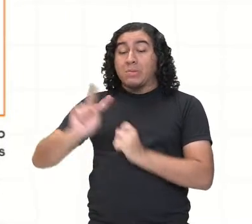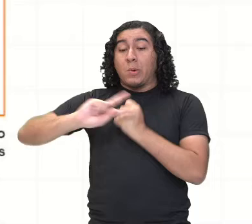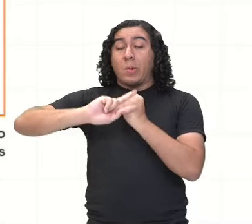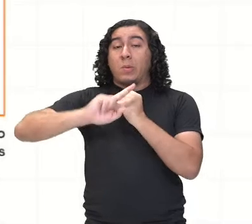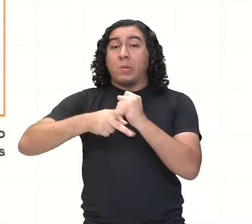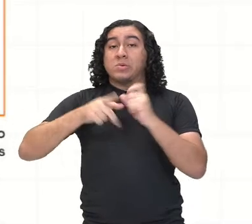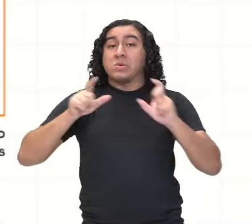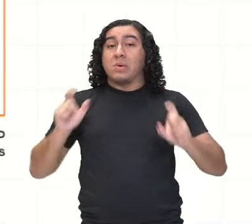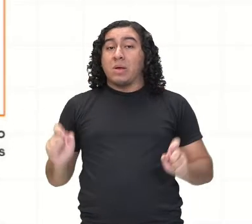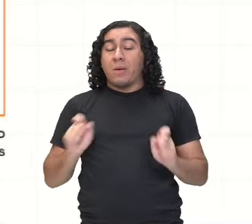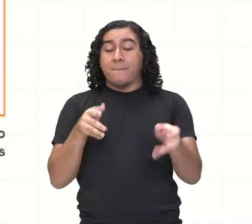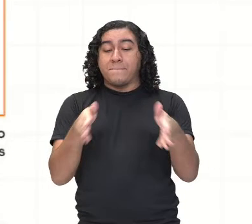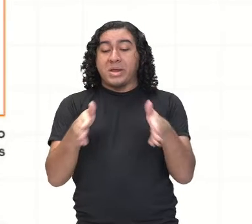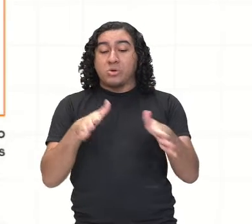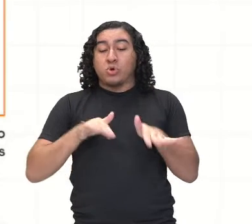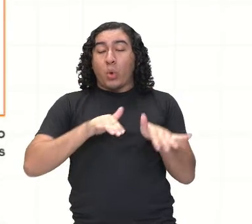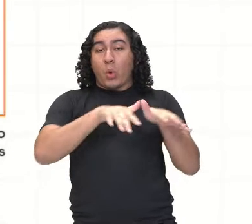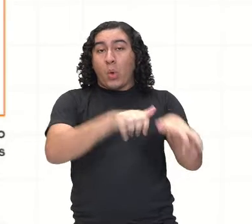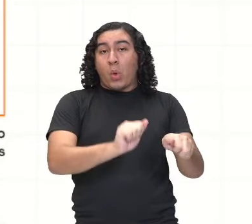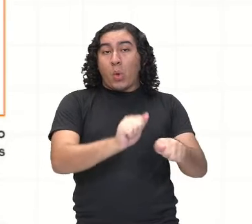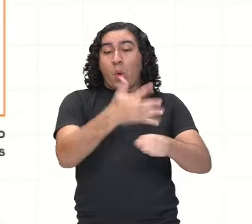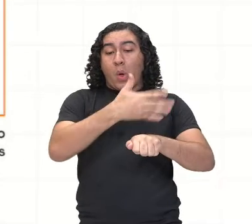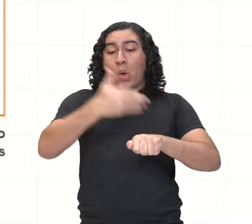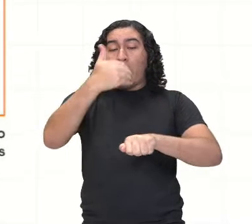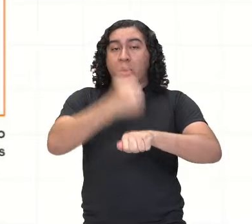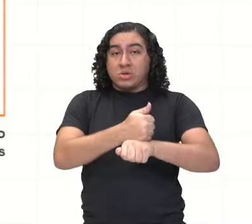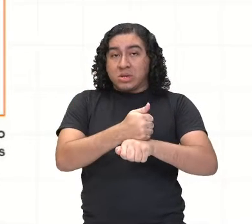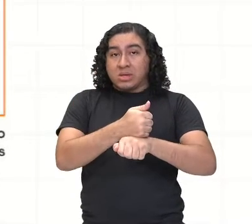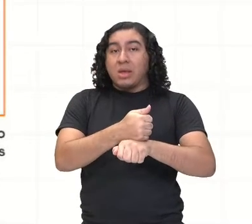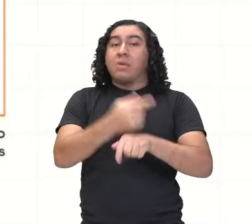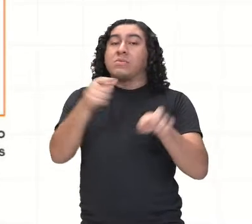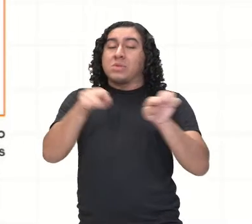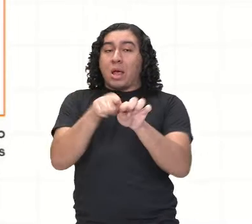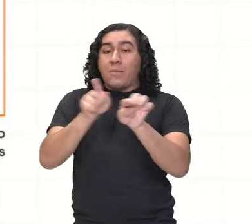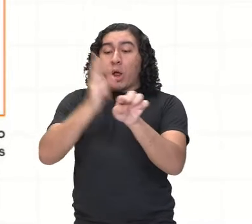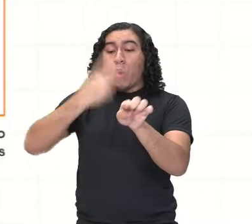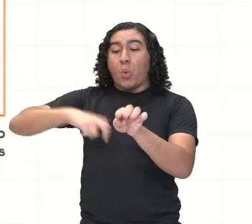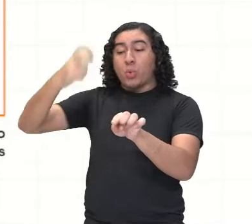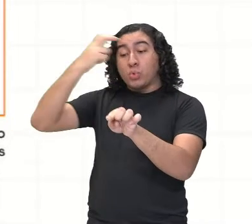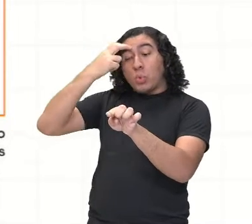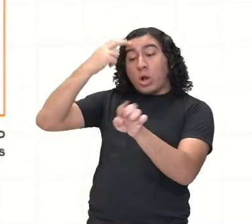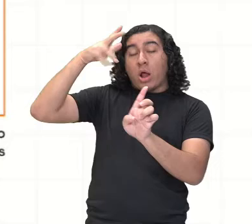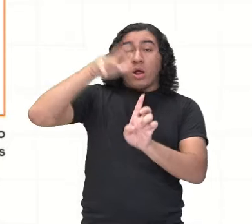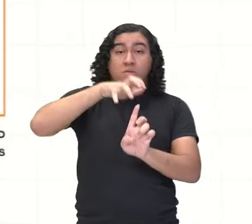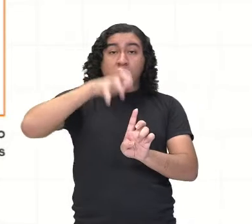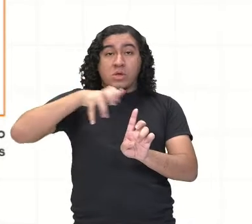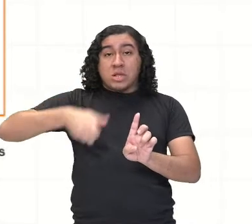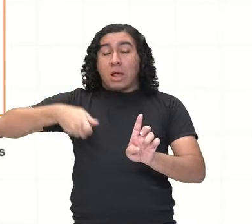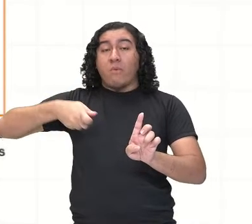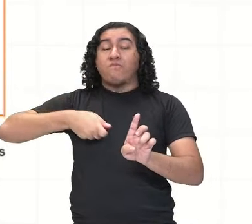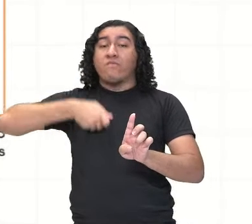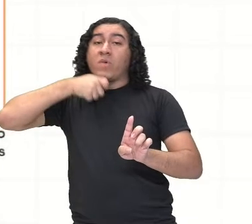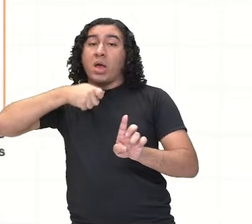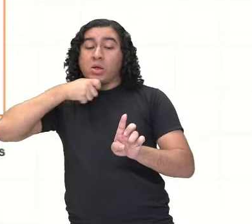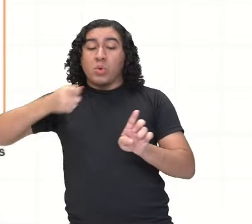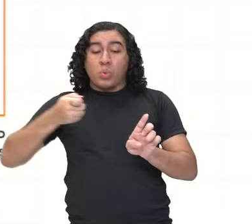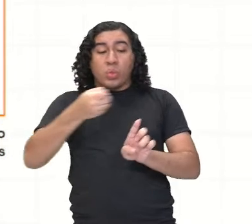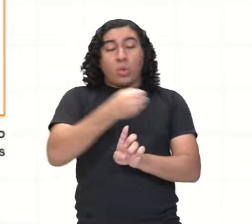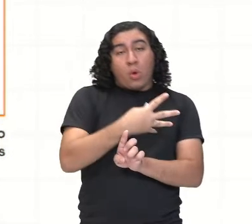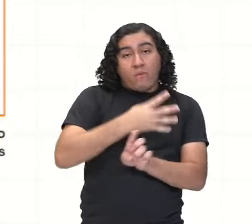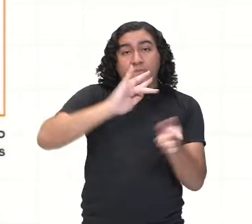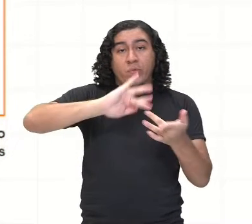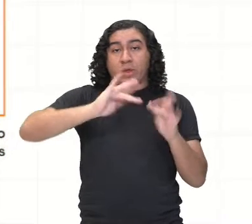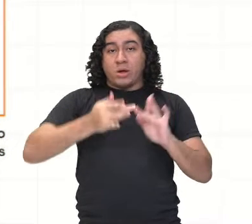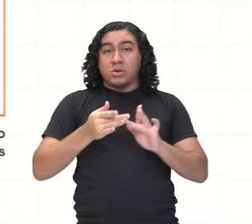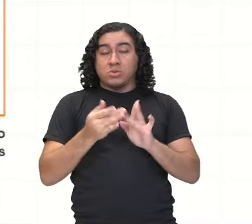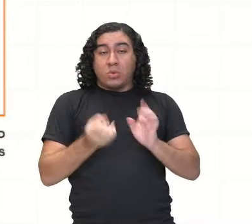um período de colonização e intercâmbio cultural entre o Velho e o Novo Mundo.